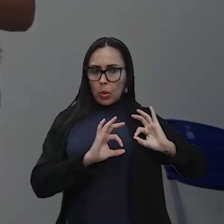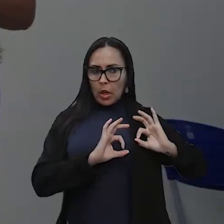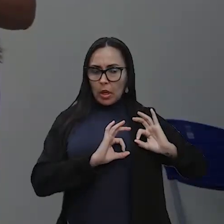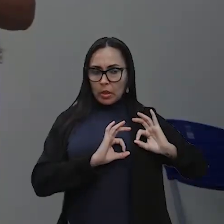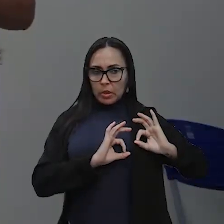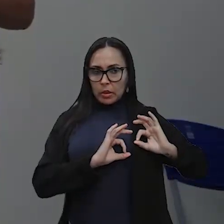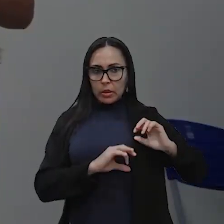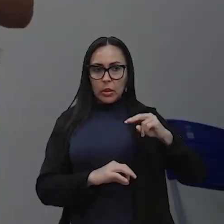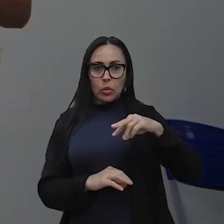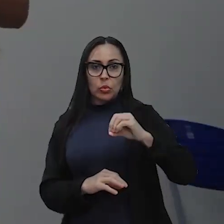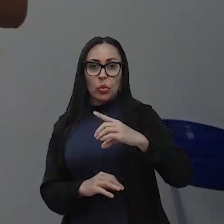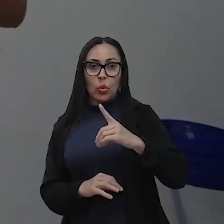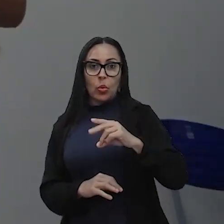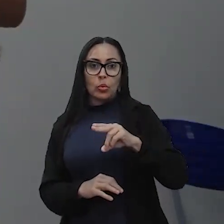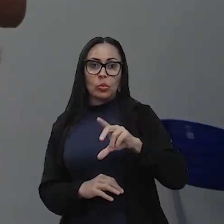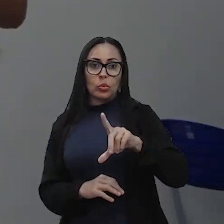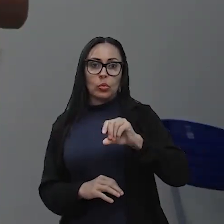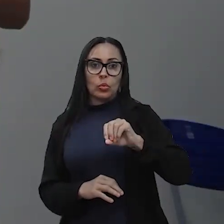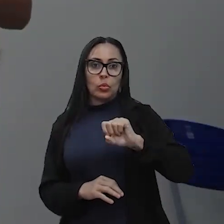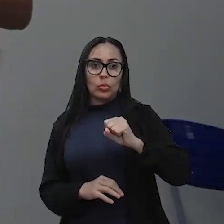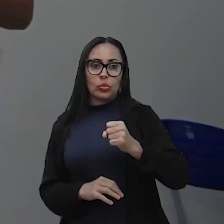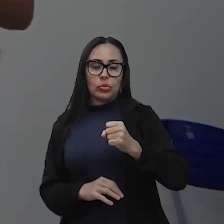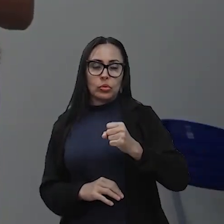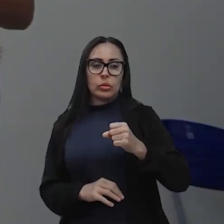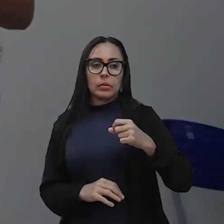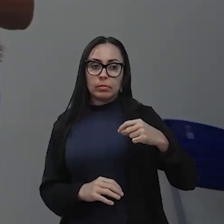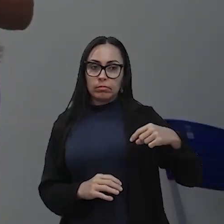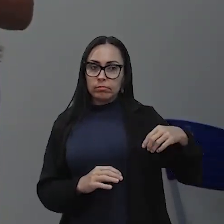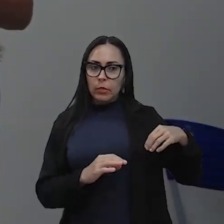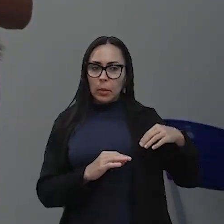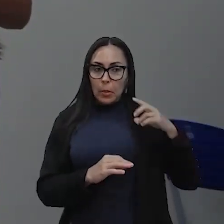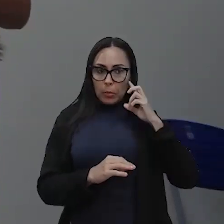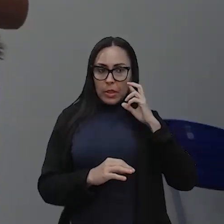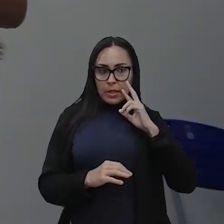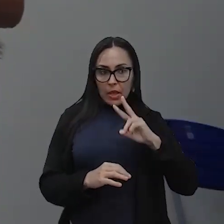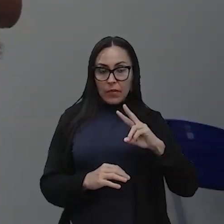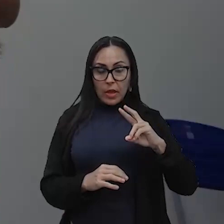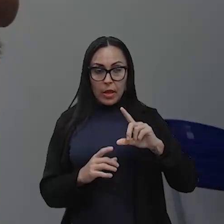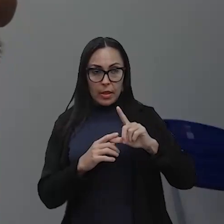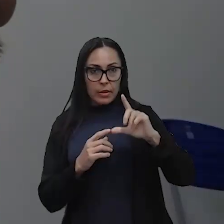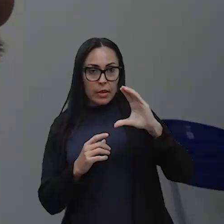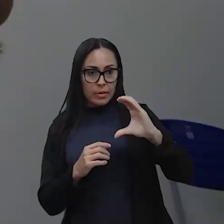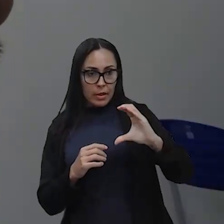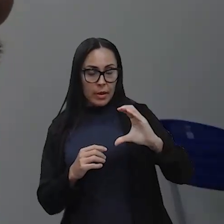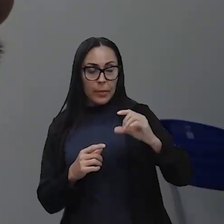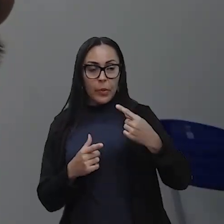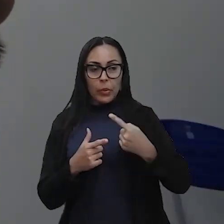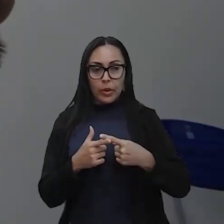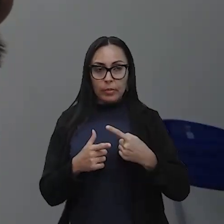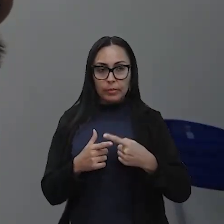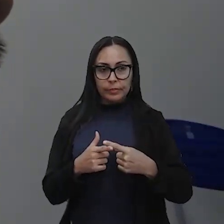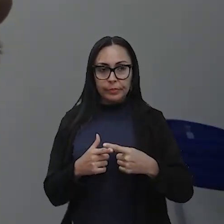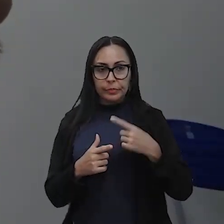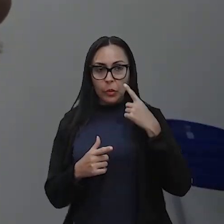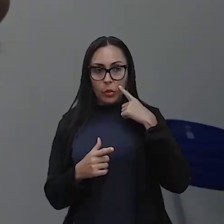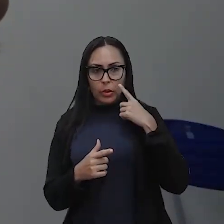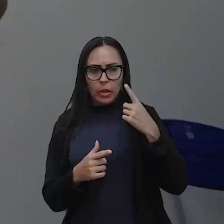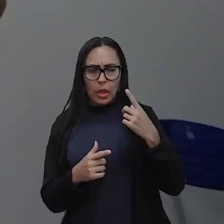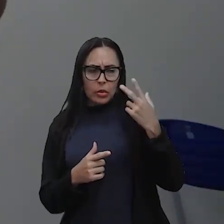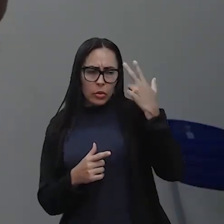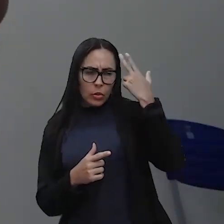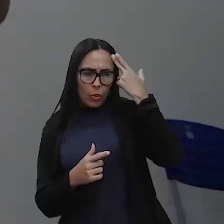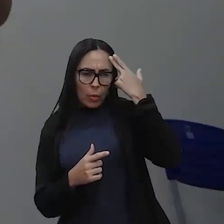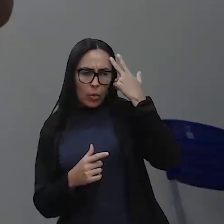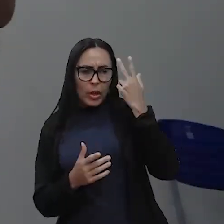móveis. Homens, observem bem essa letra C, certo? Por quê? Porque é muito comum que aconteça